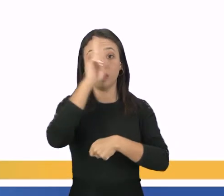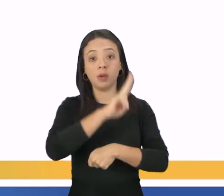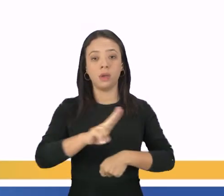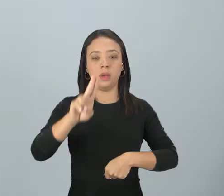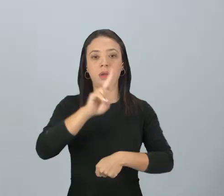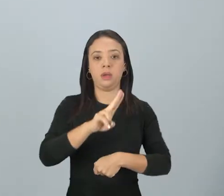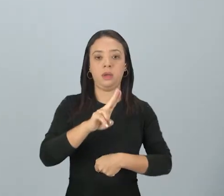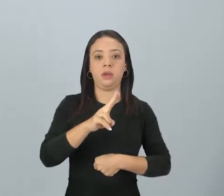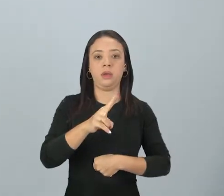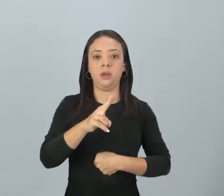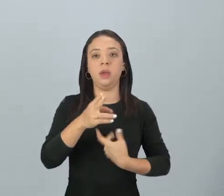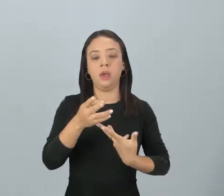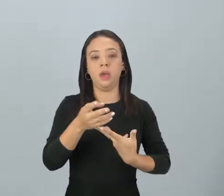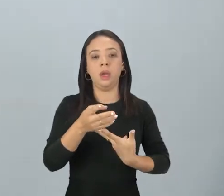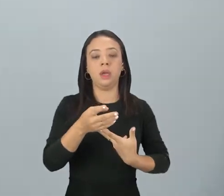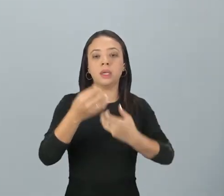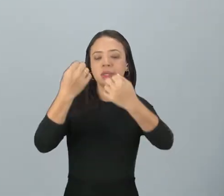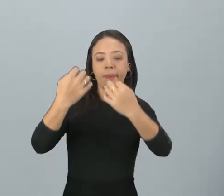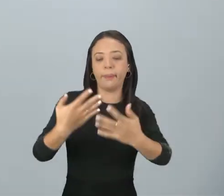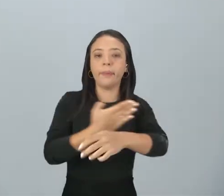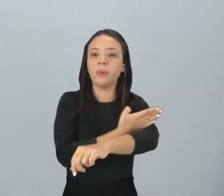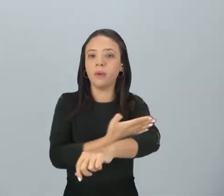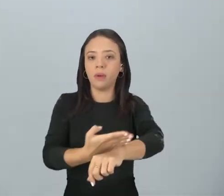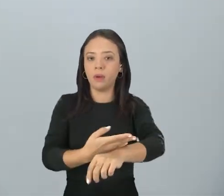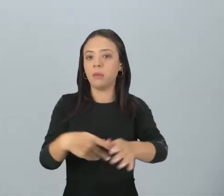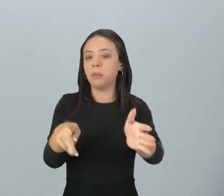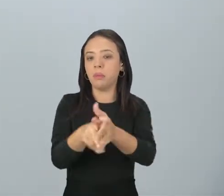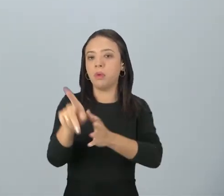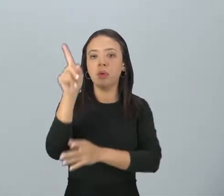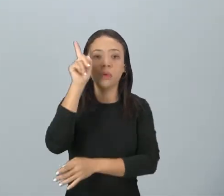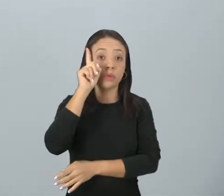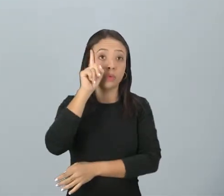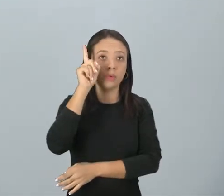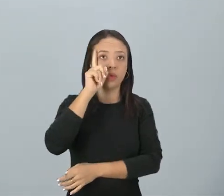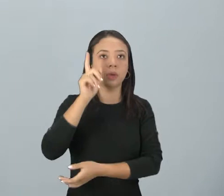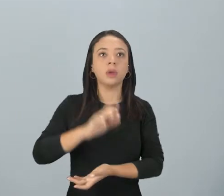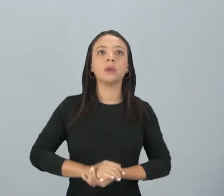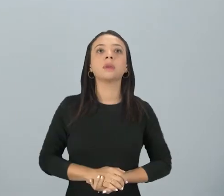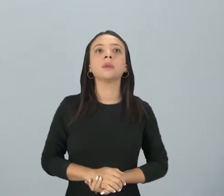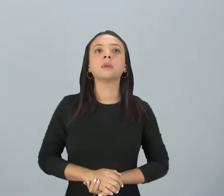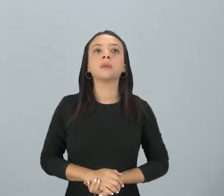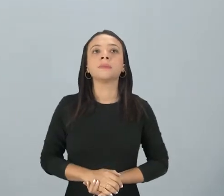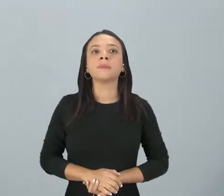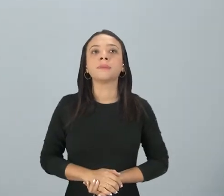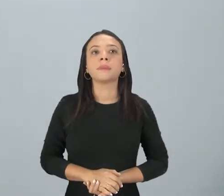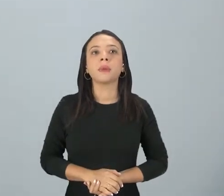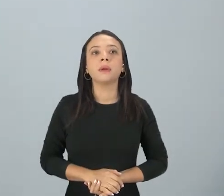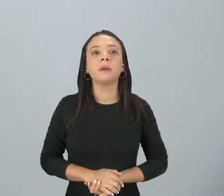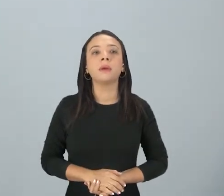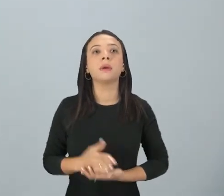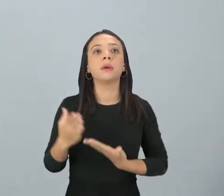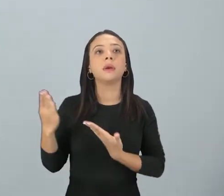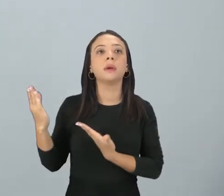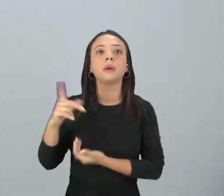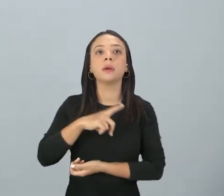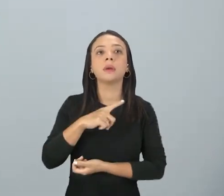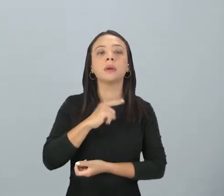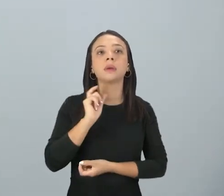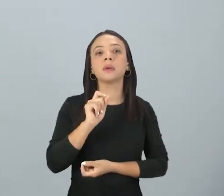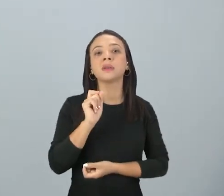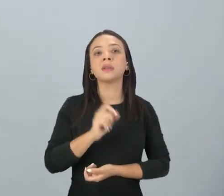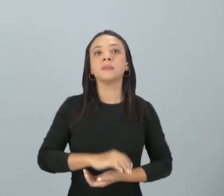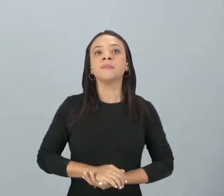rotina diária, né, de uma determinada pessoa, tá? Aí